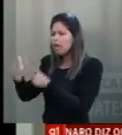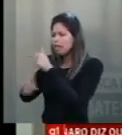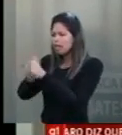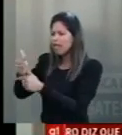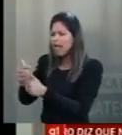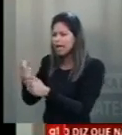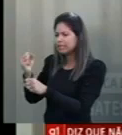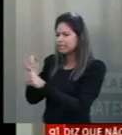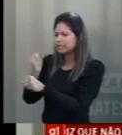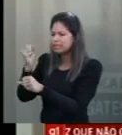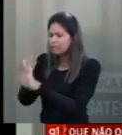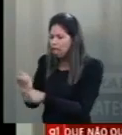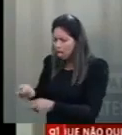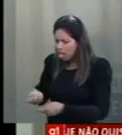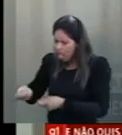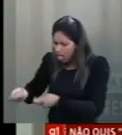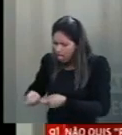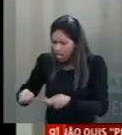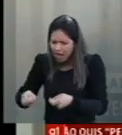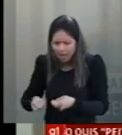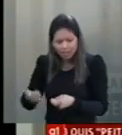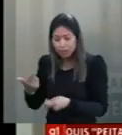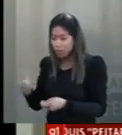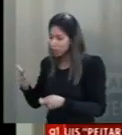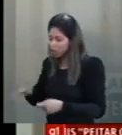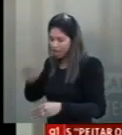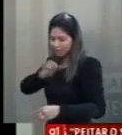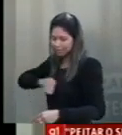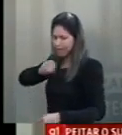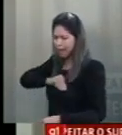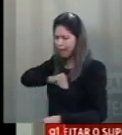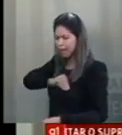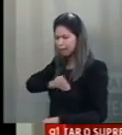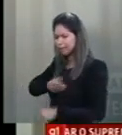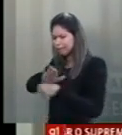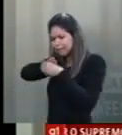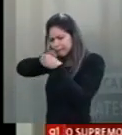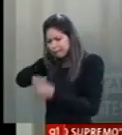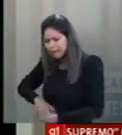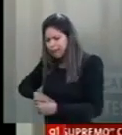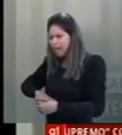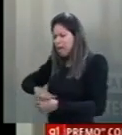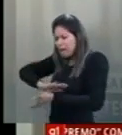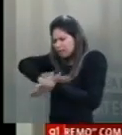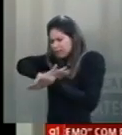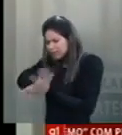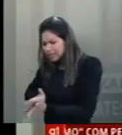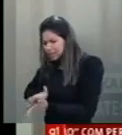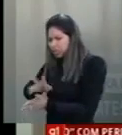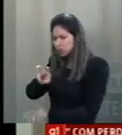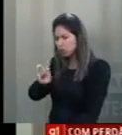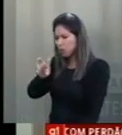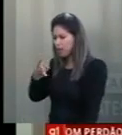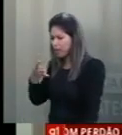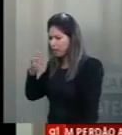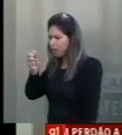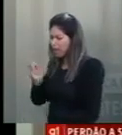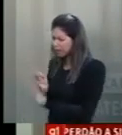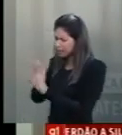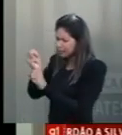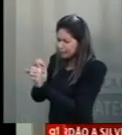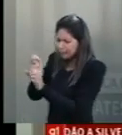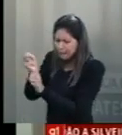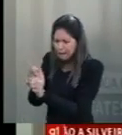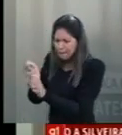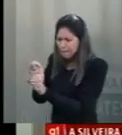sem ganhar salário, sendo maltratada, sendo humilhada. 54 anos sendo